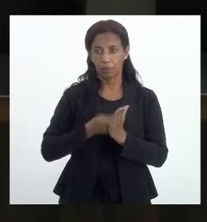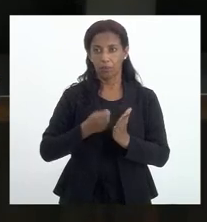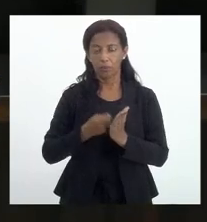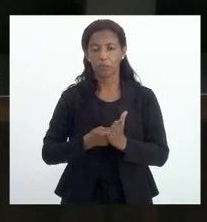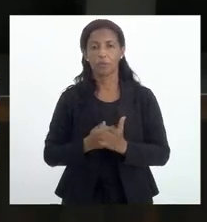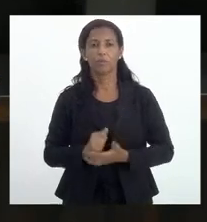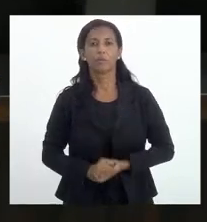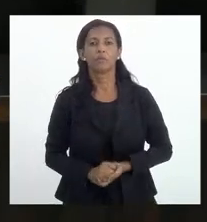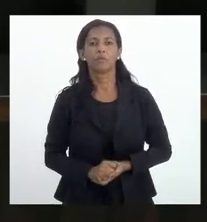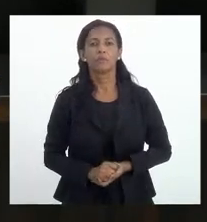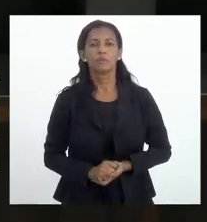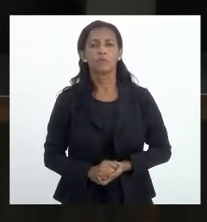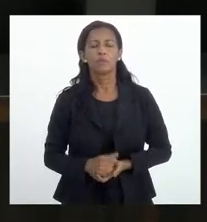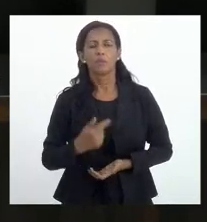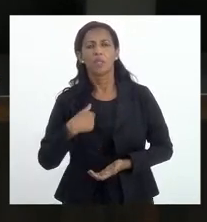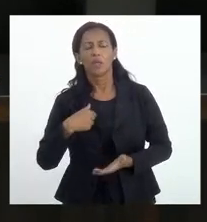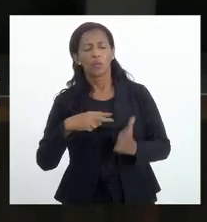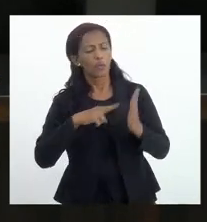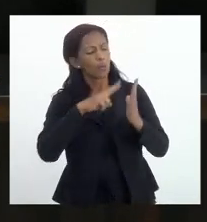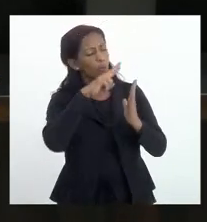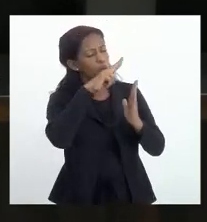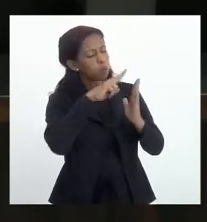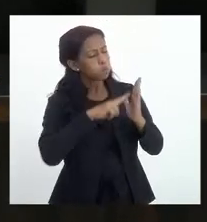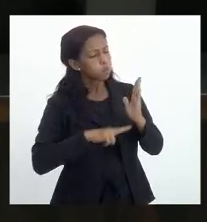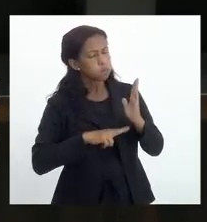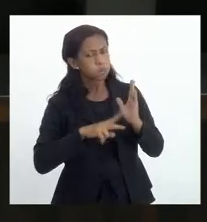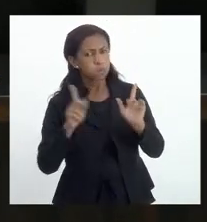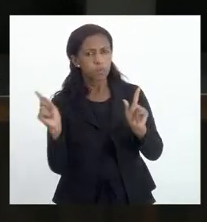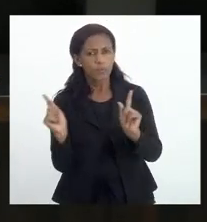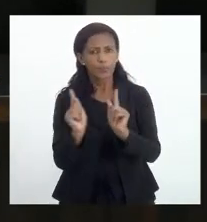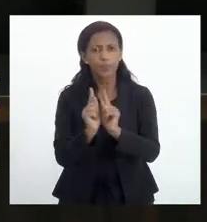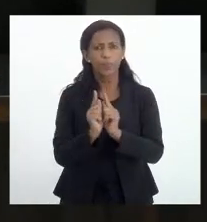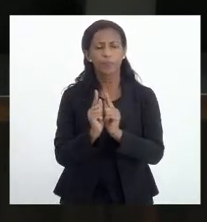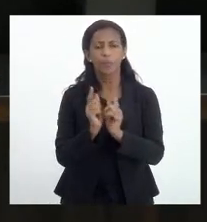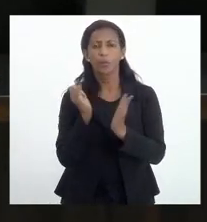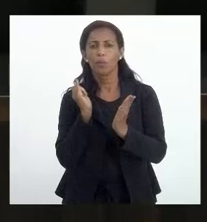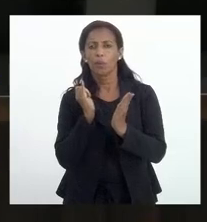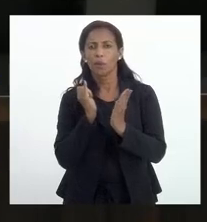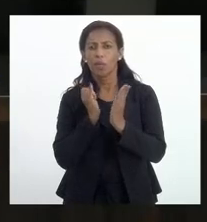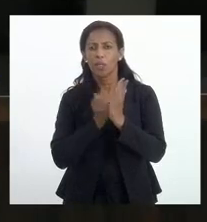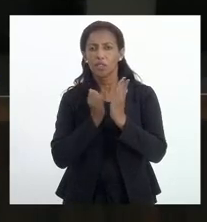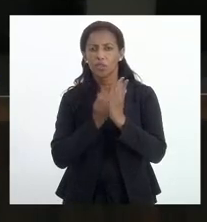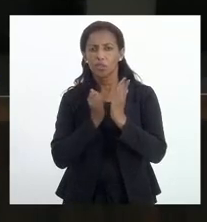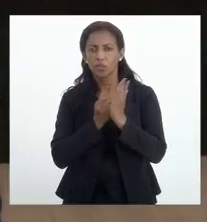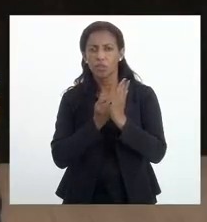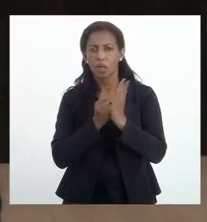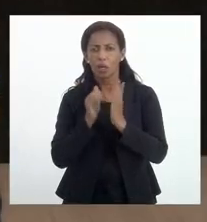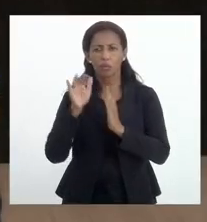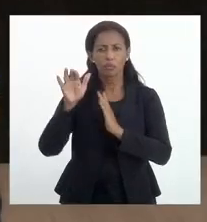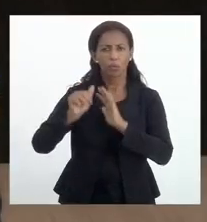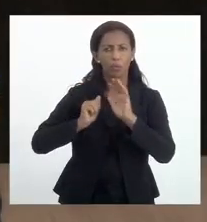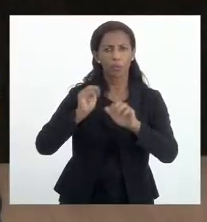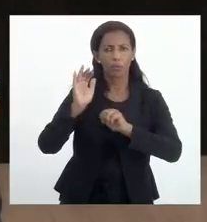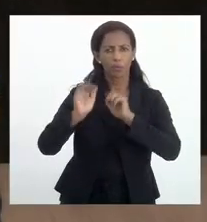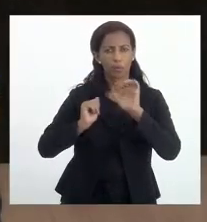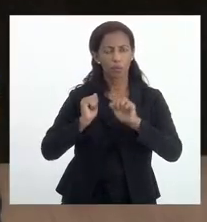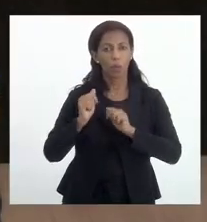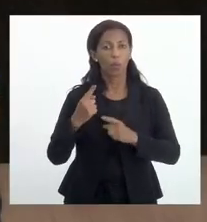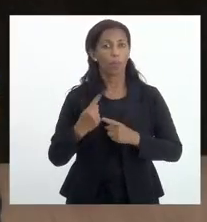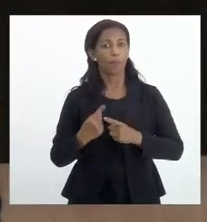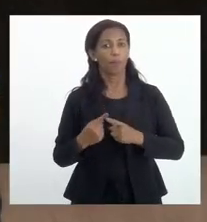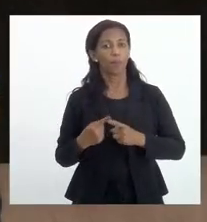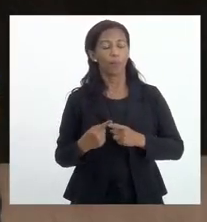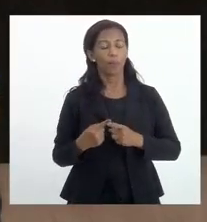eu vou fazer uma pequena leitura do edital de convocação, porque nós